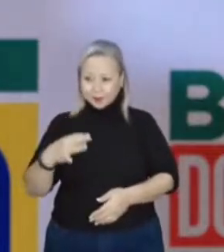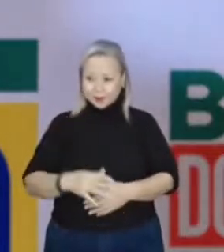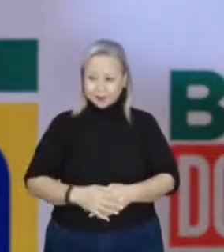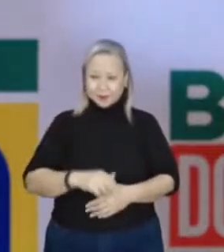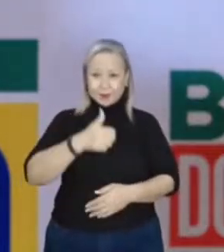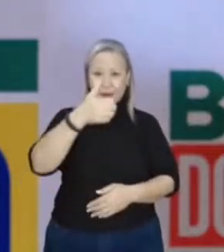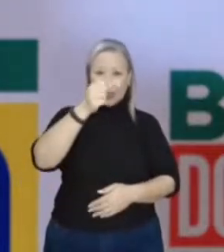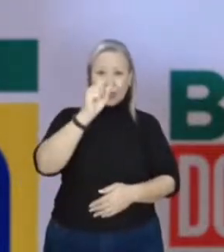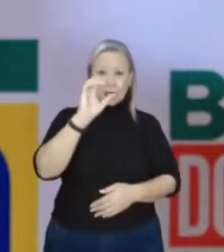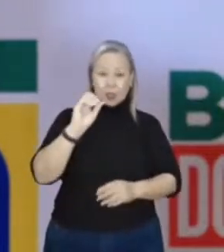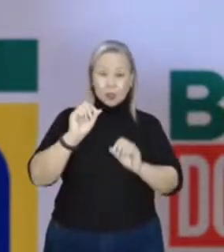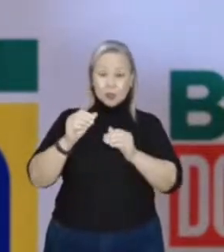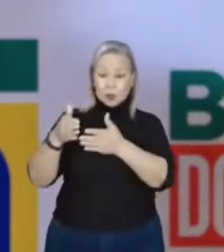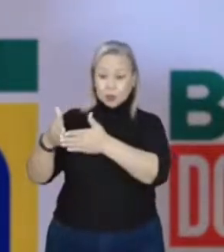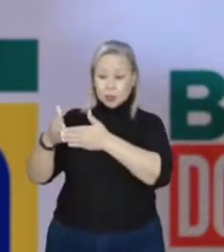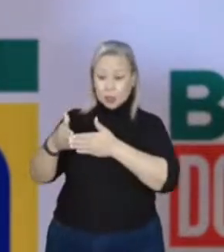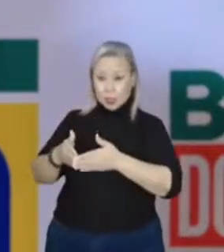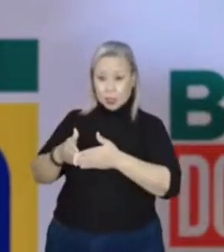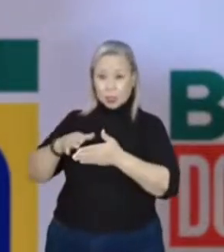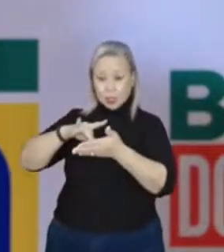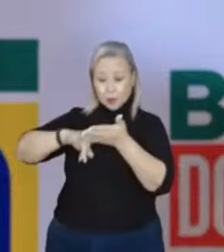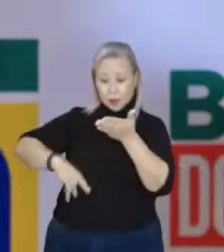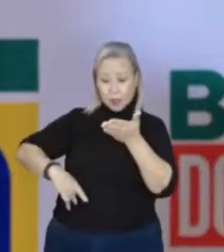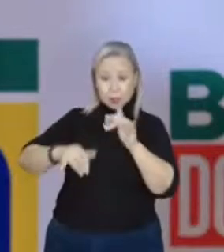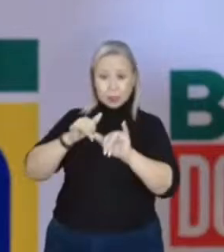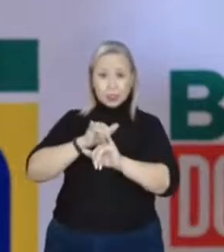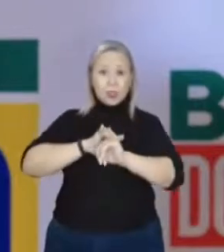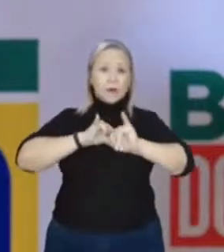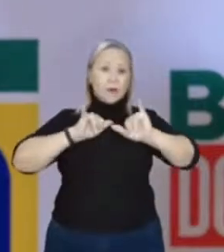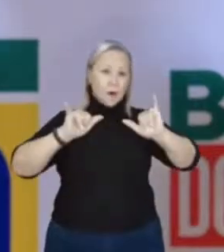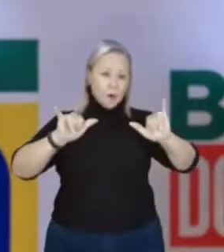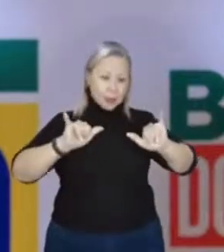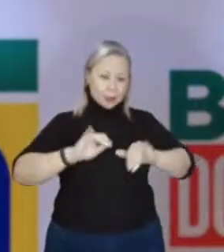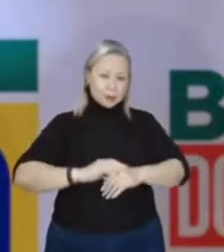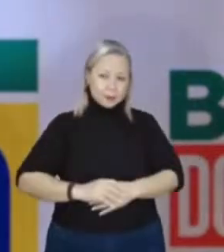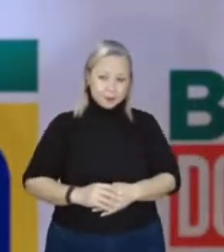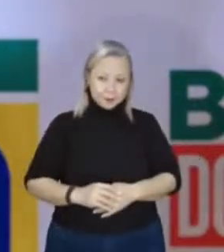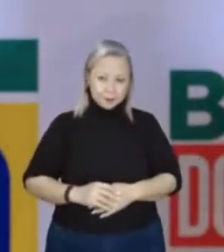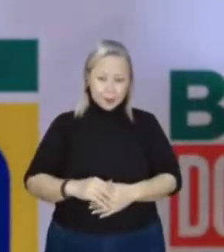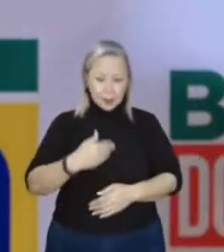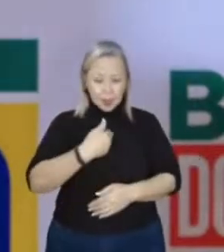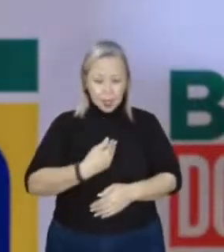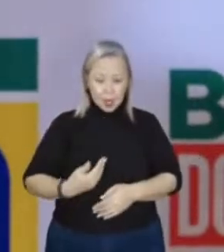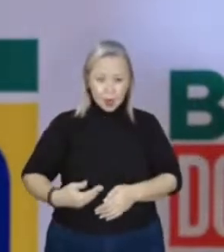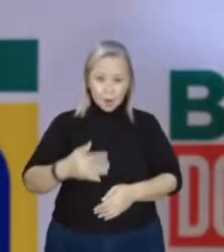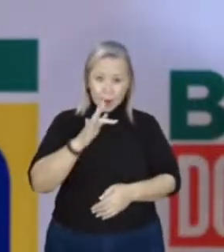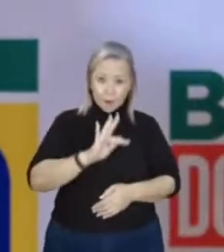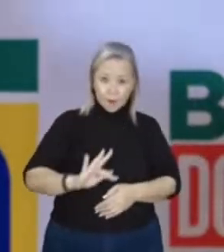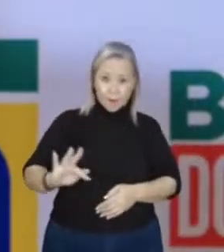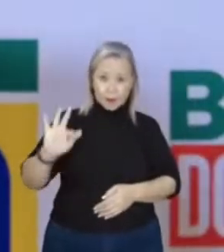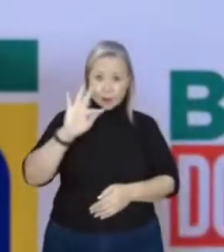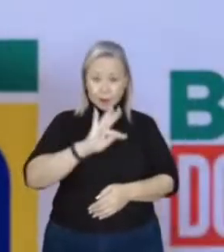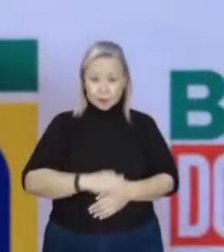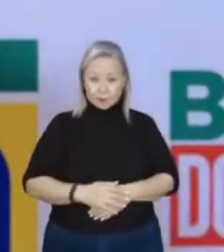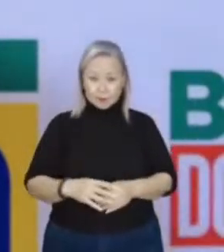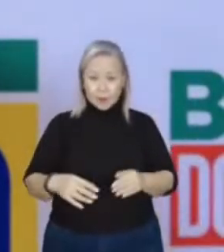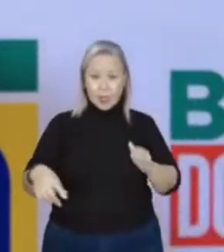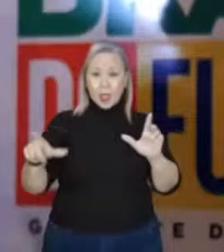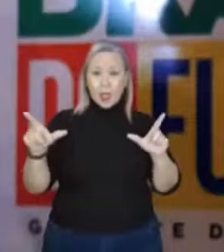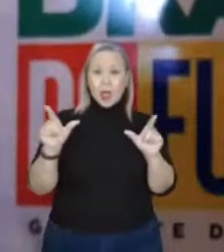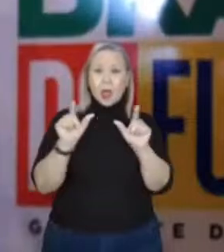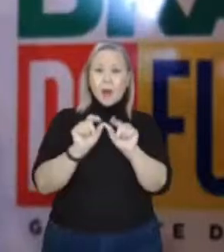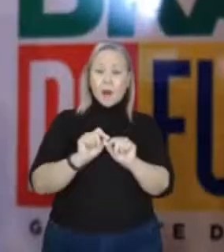180 requerimentos de informação para o governo federal. A menor